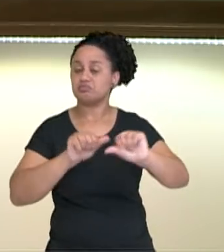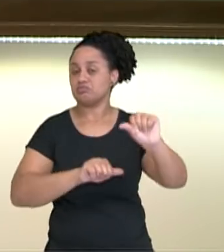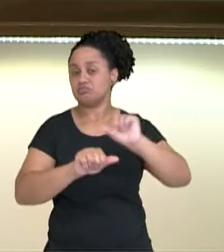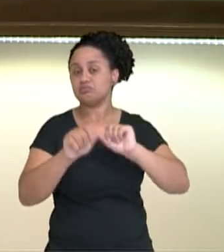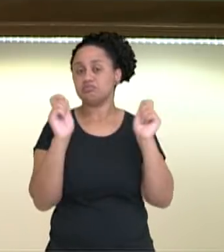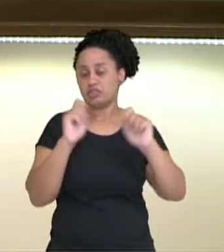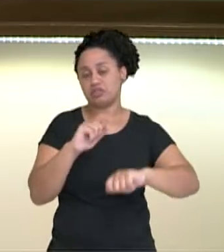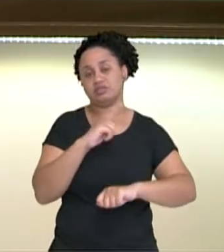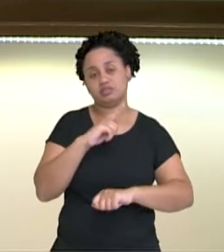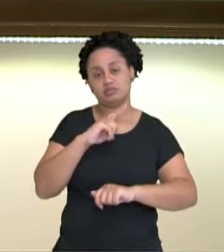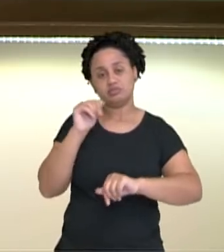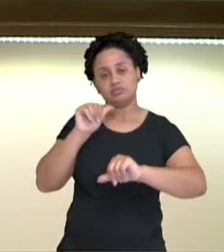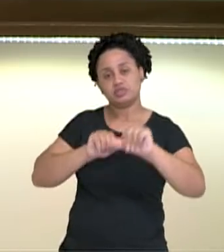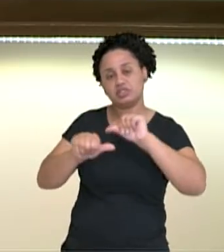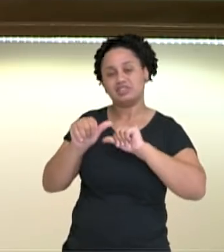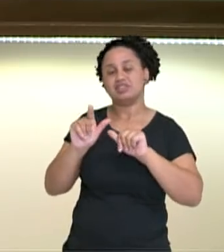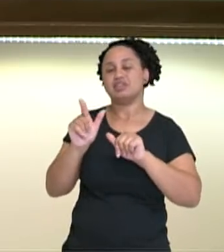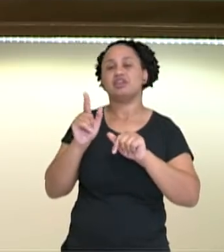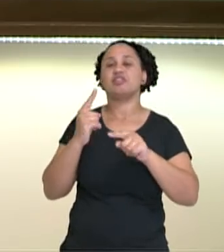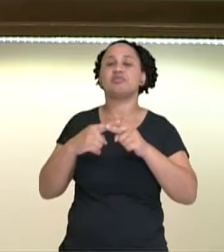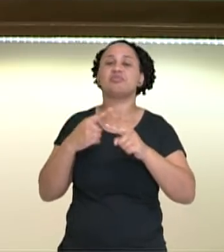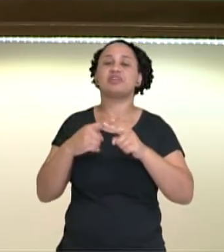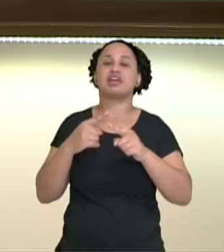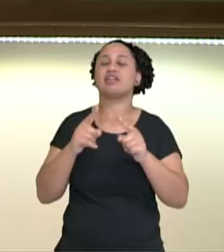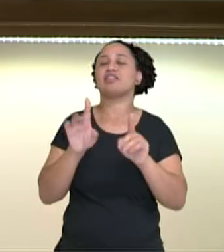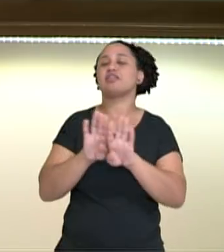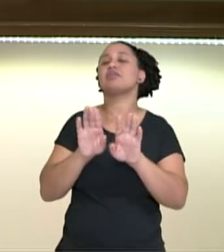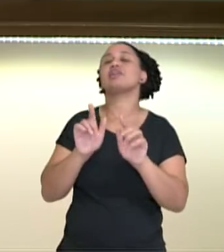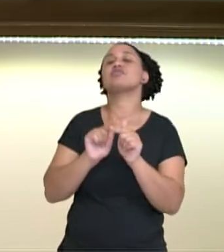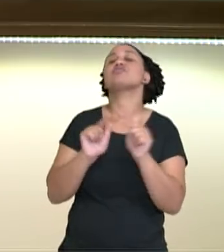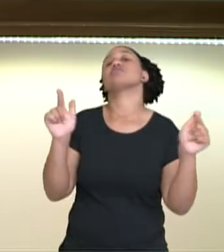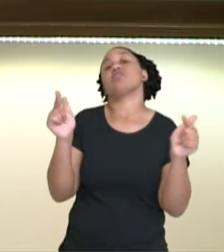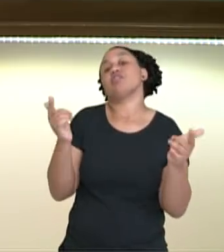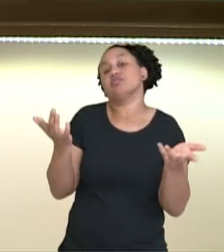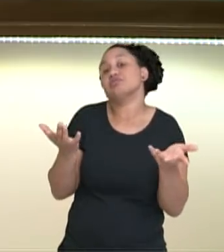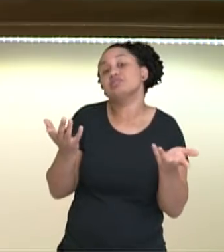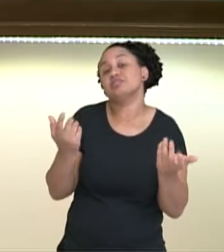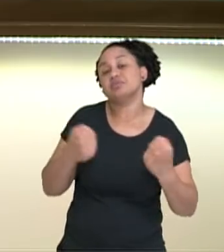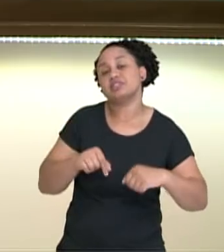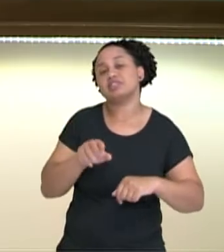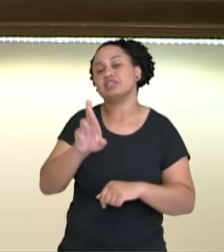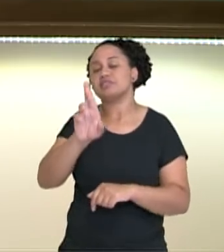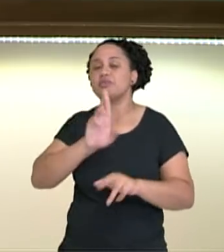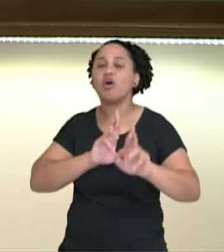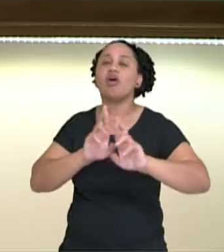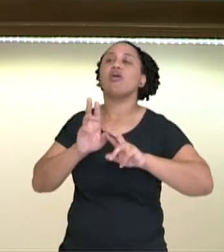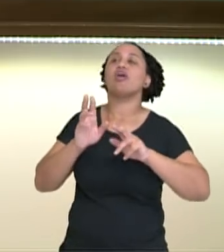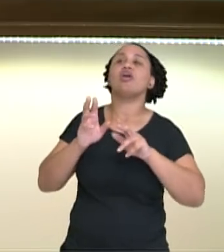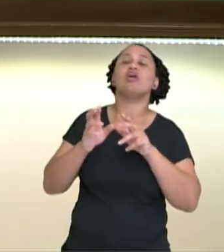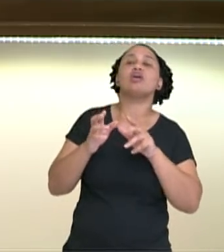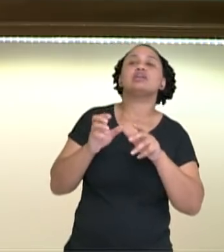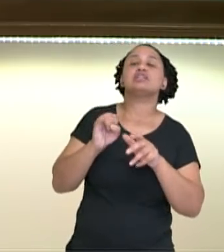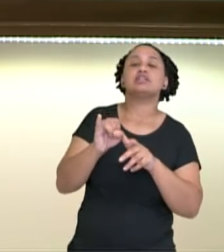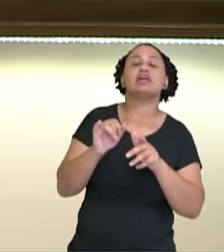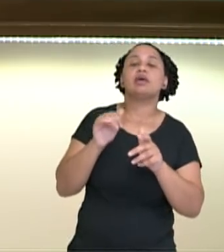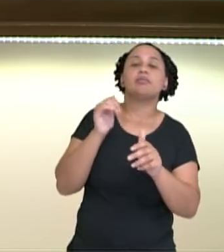não são efetivos, porque, né, se lida um pouco da sorte também, né? Se lida um pouco de resultados e de combinações,